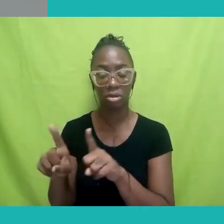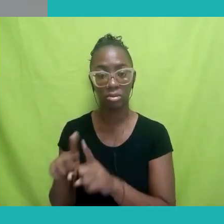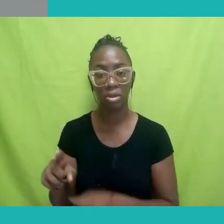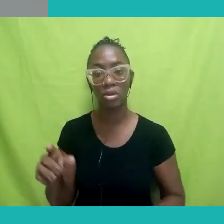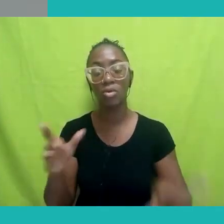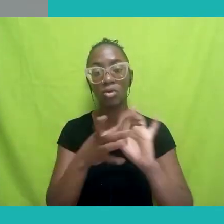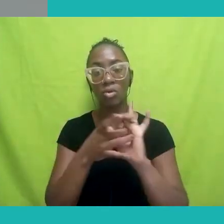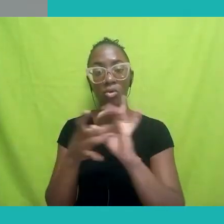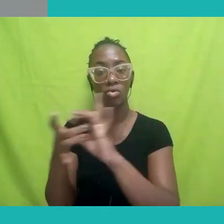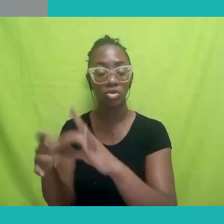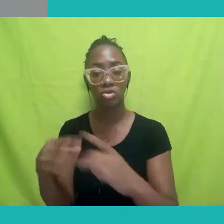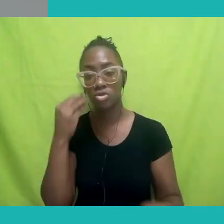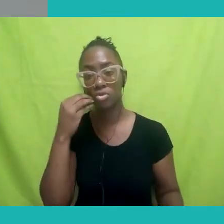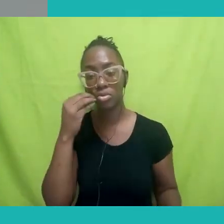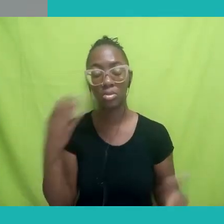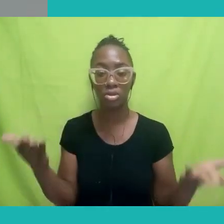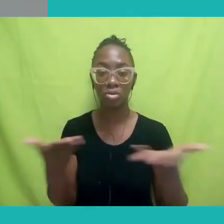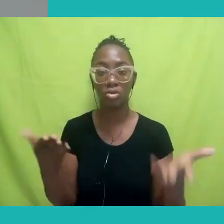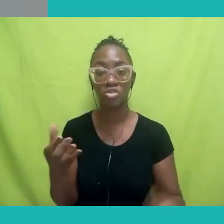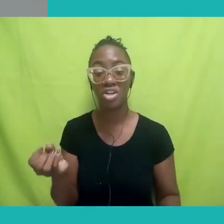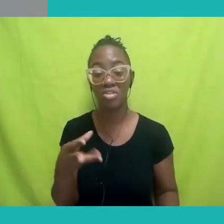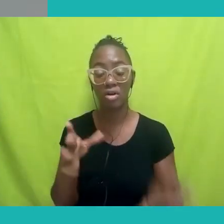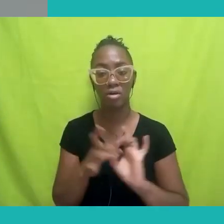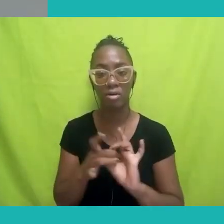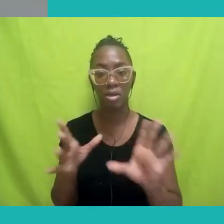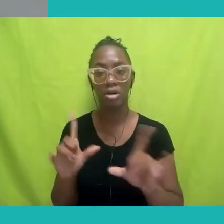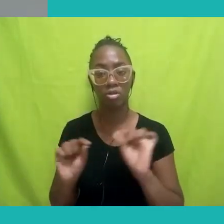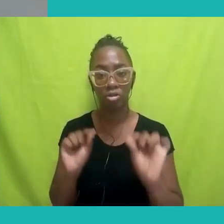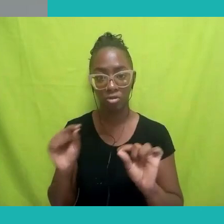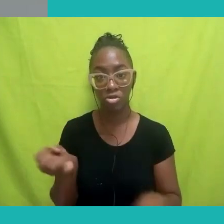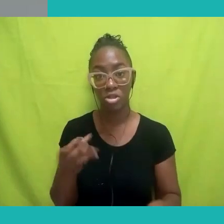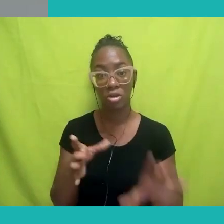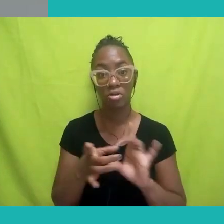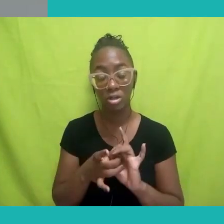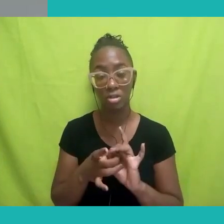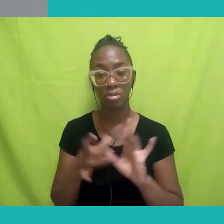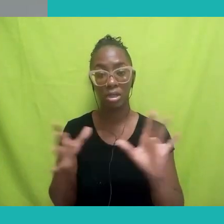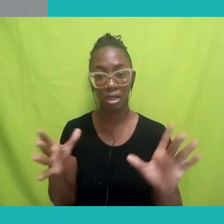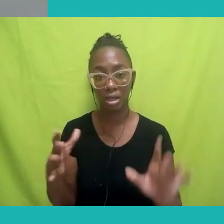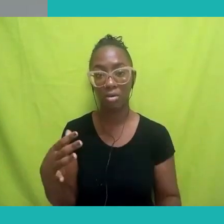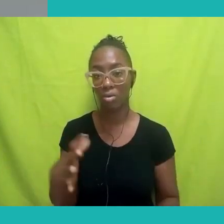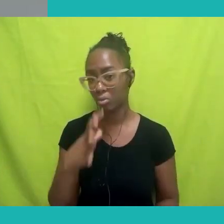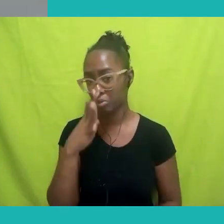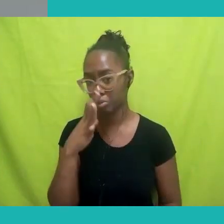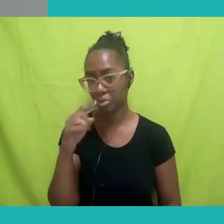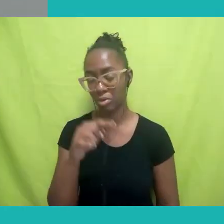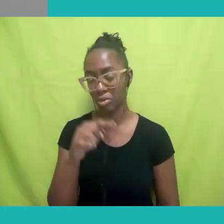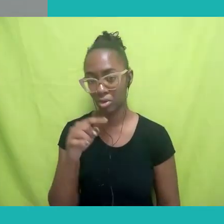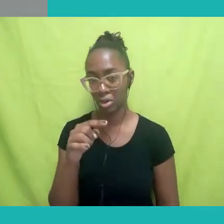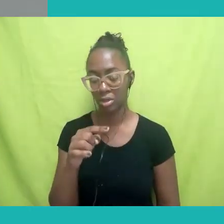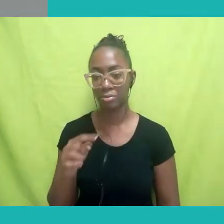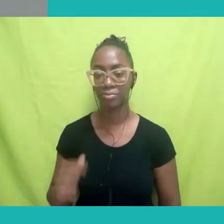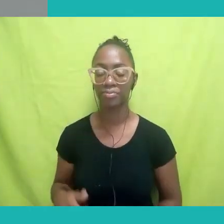gente vivencia hoje, que é o contexto neoliberal. Então, dentro do contexto neoliberal, quando a gente olha, né, para alguma categoria